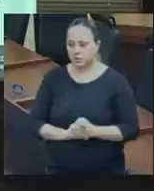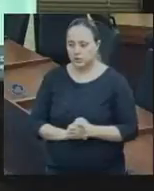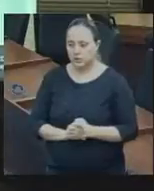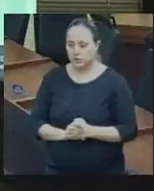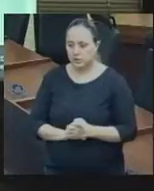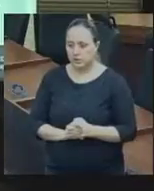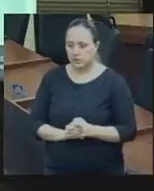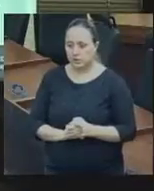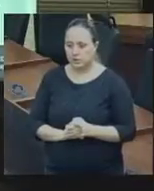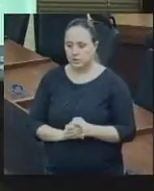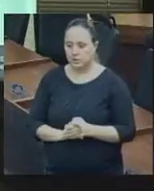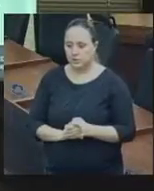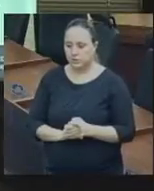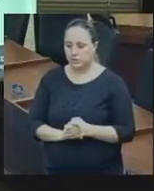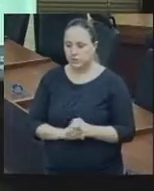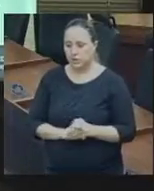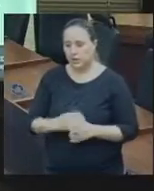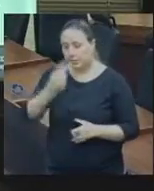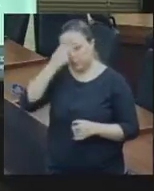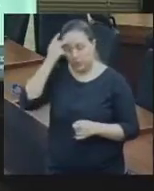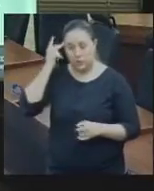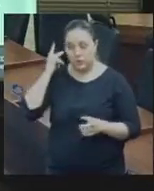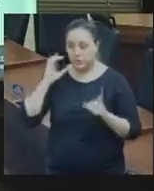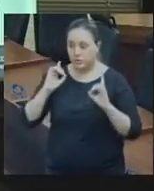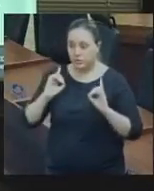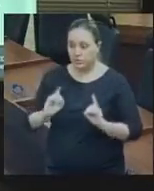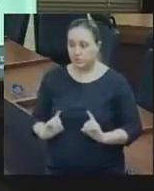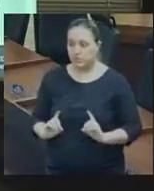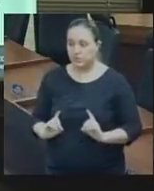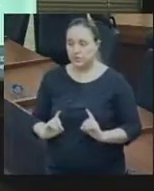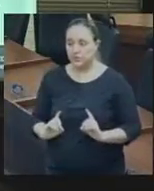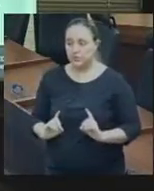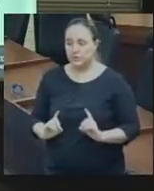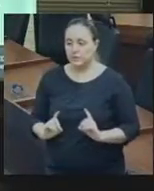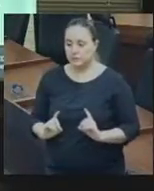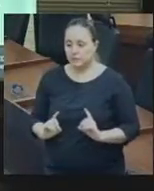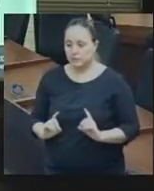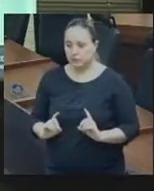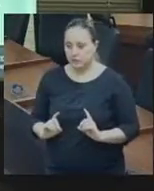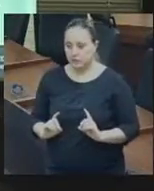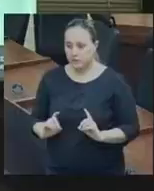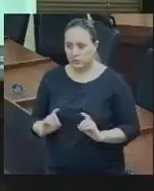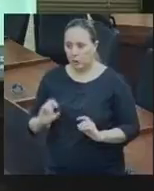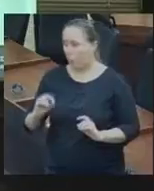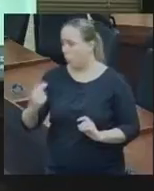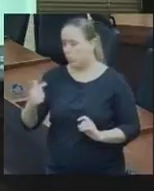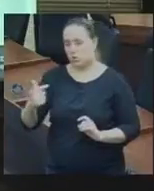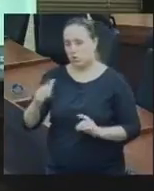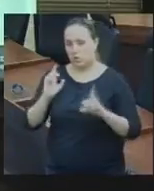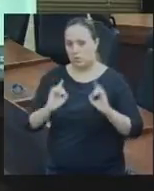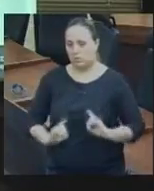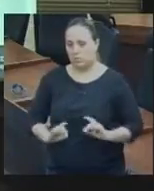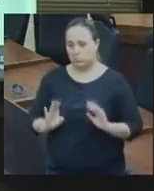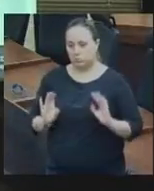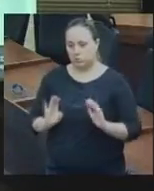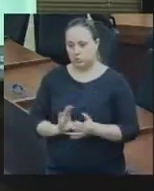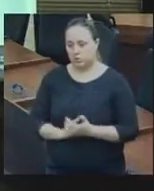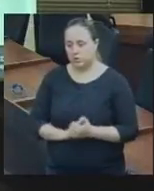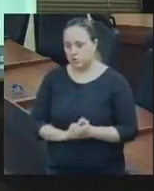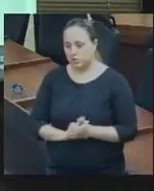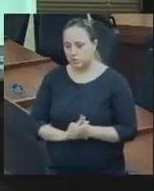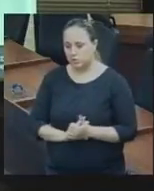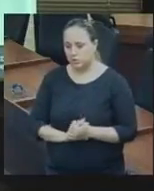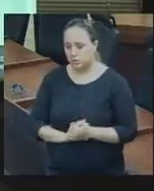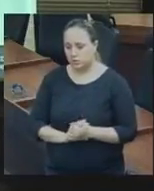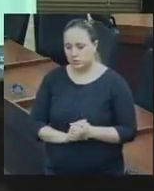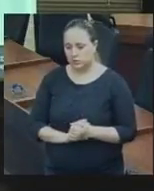para pessoas com deficiência é ou não né com deficiência ou